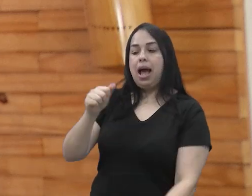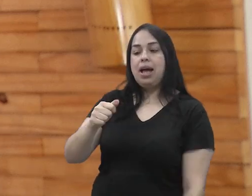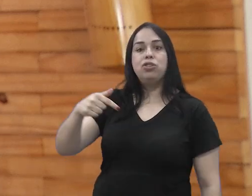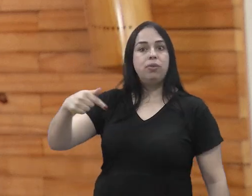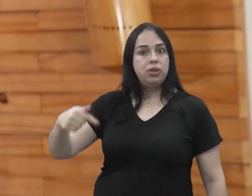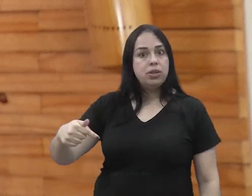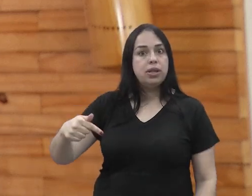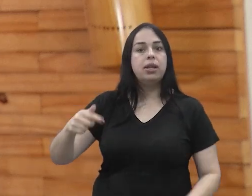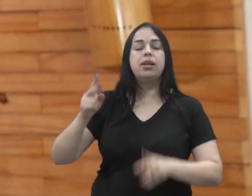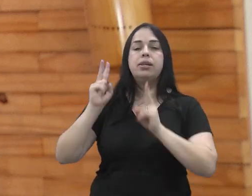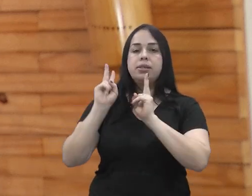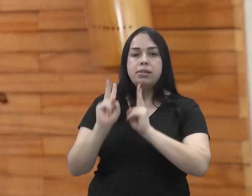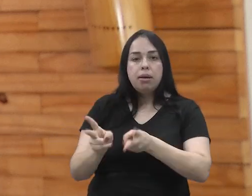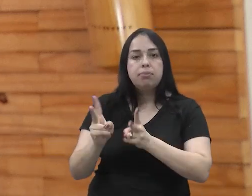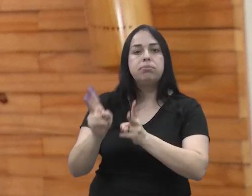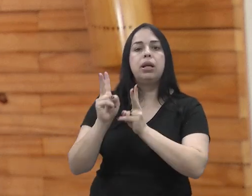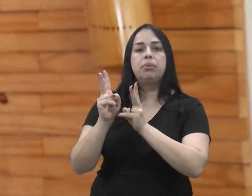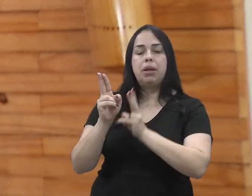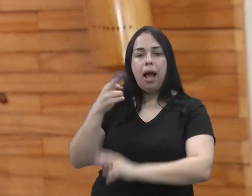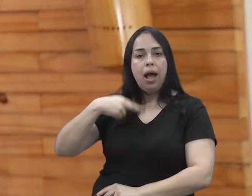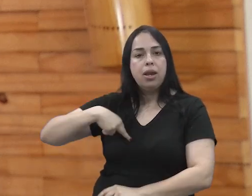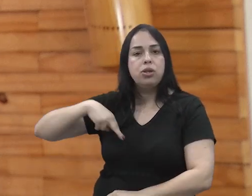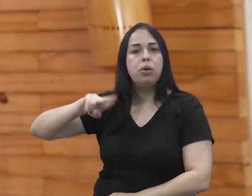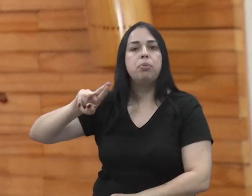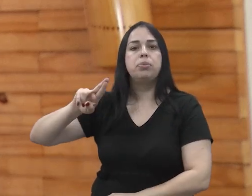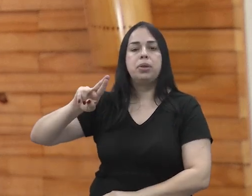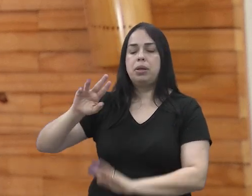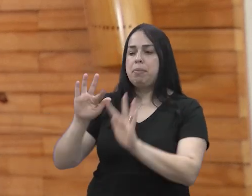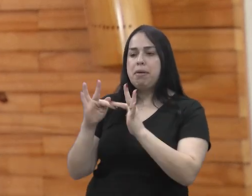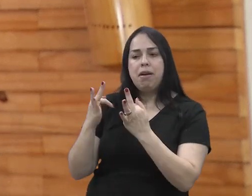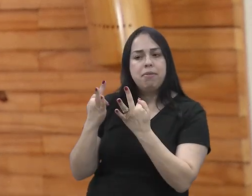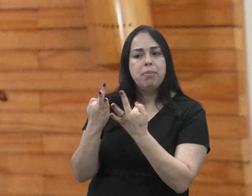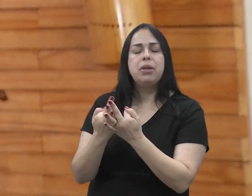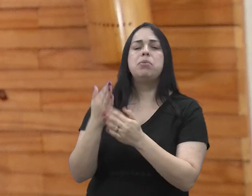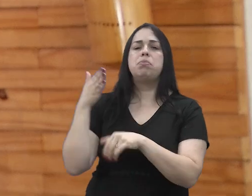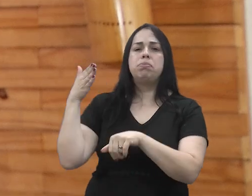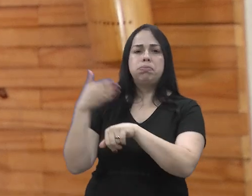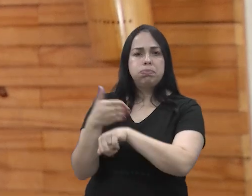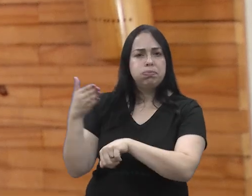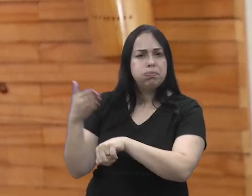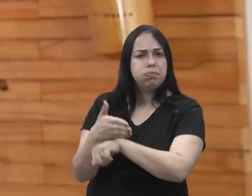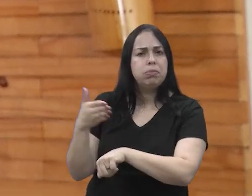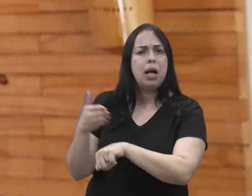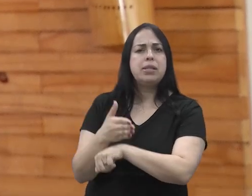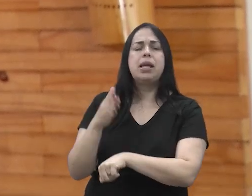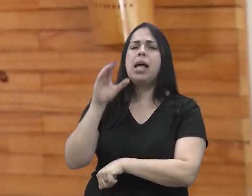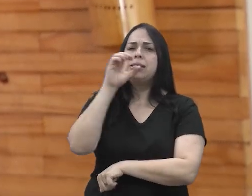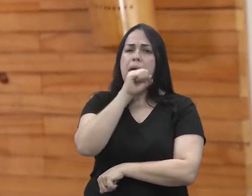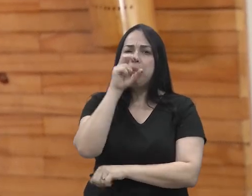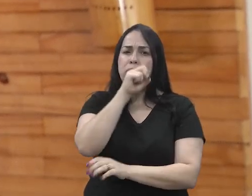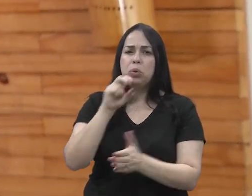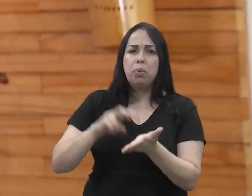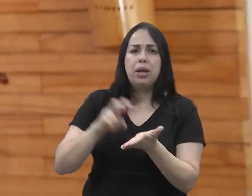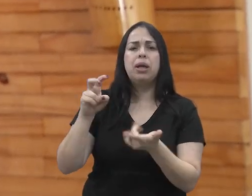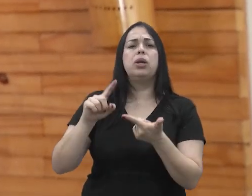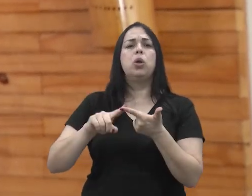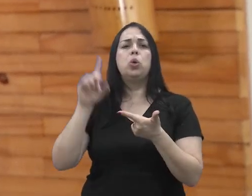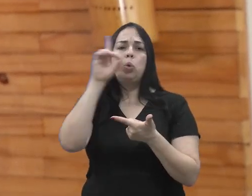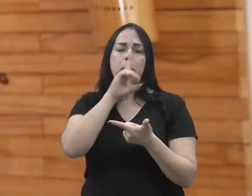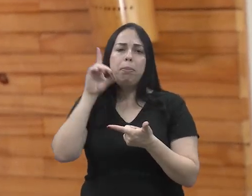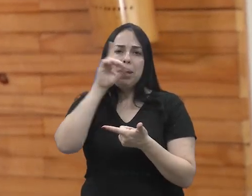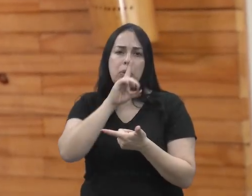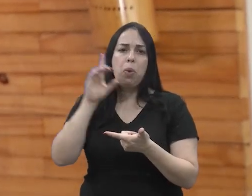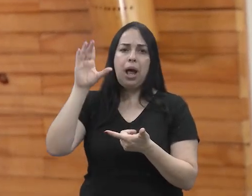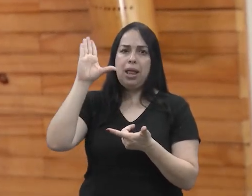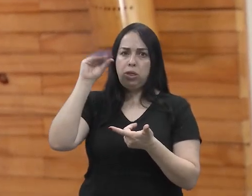a mesma fé, né? A mesma condição de religião. E somos assíduos, frequentamos os nossos cultos aos sábados pela manhã, aos domingos à